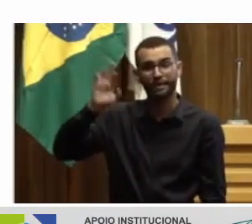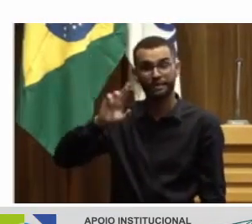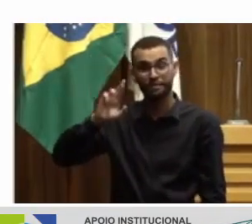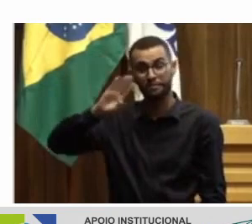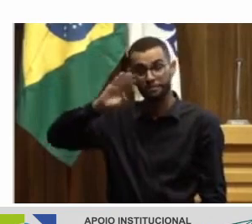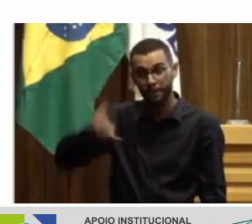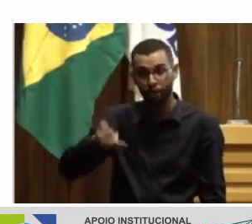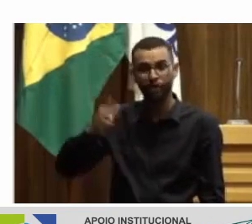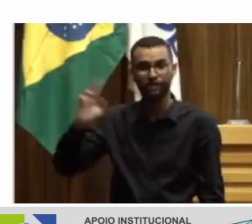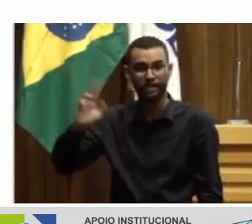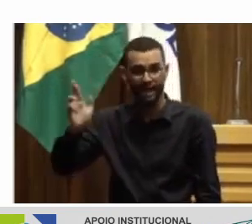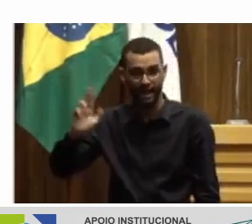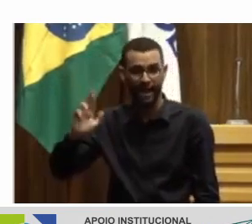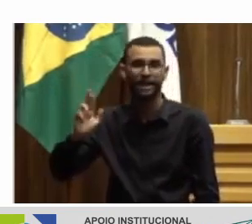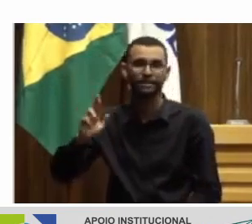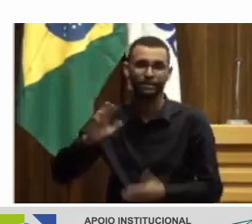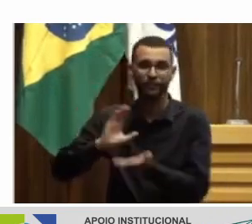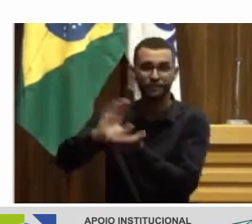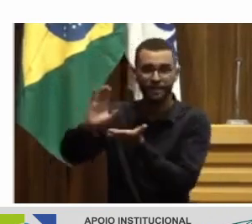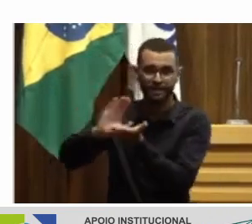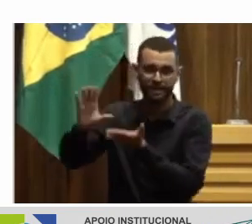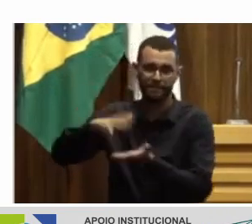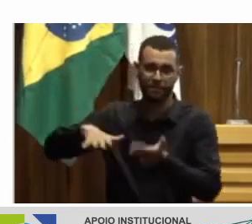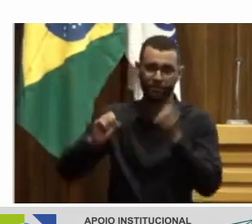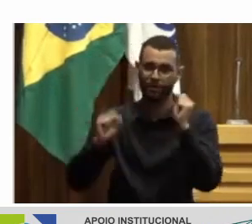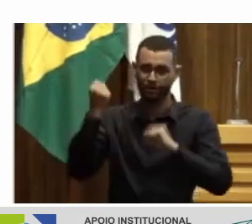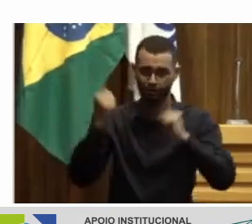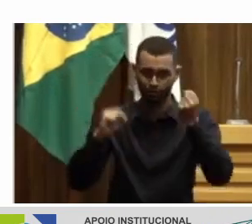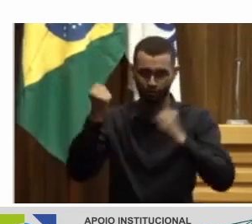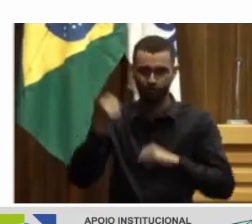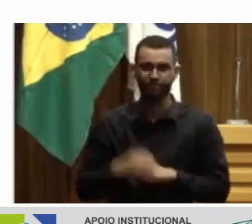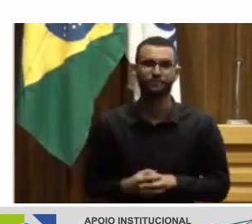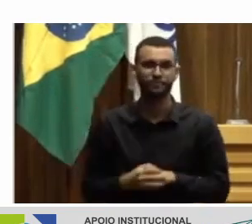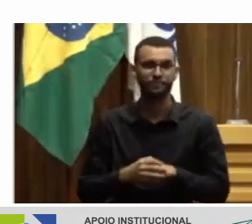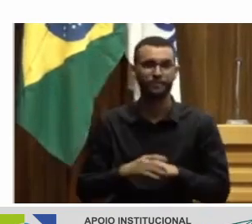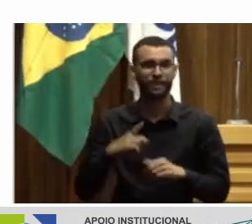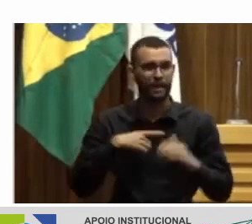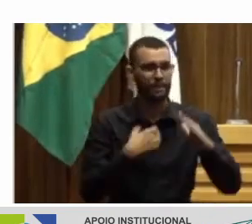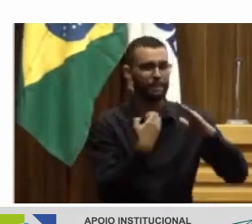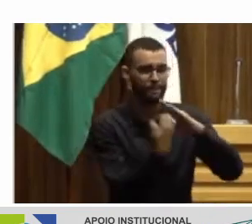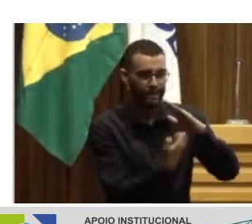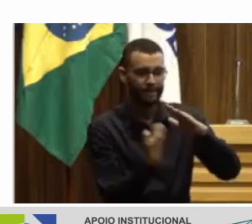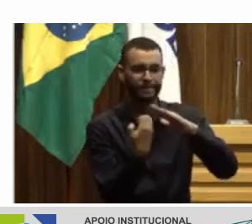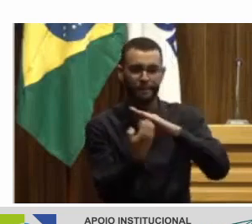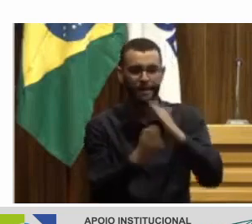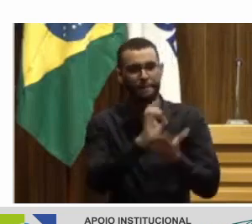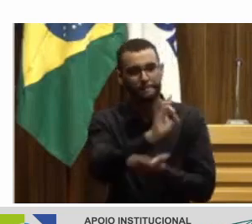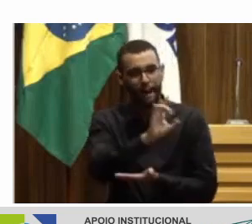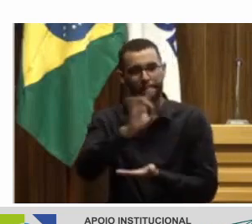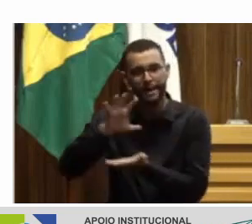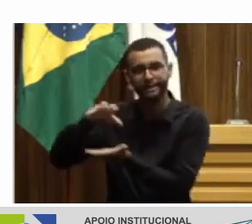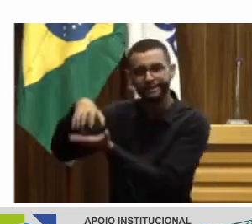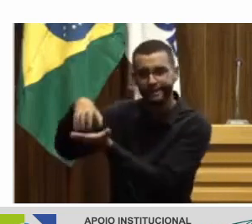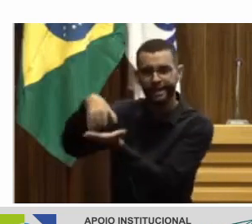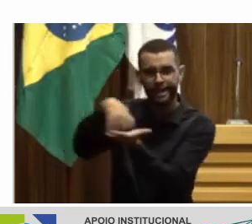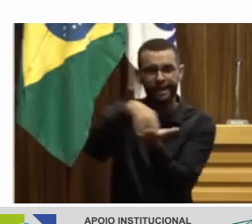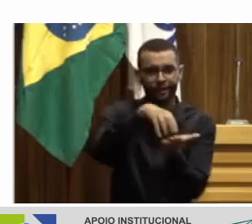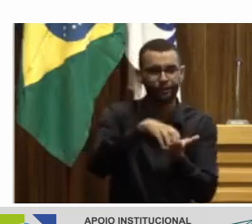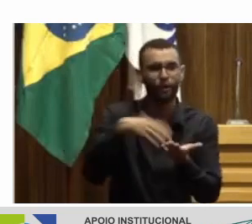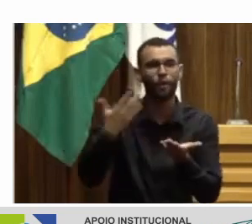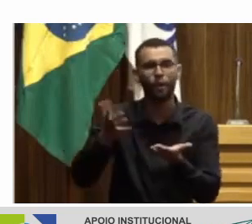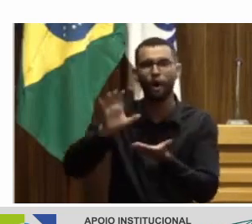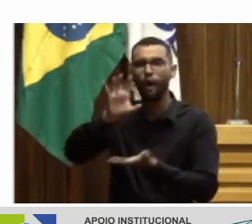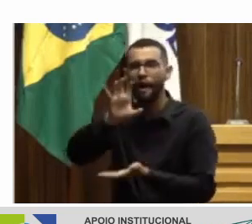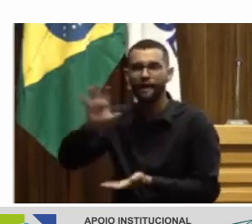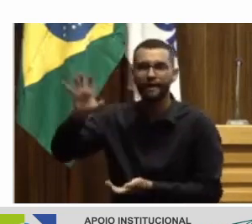de financiamento à indústria. Aqui é o seguinte, tem empresa por empresa, setor por setor, qual é a região, qual